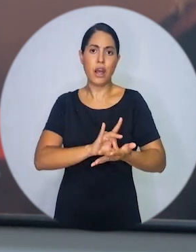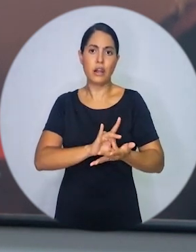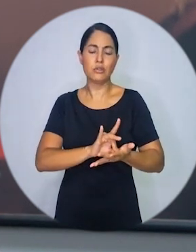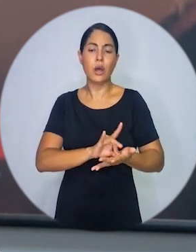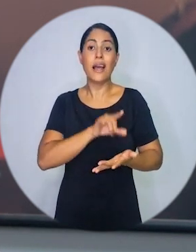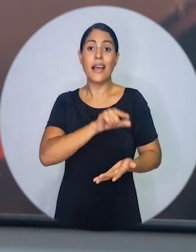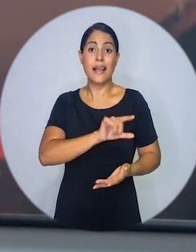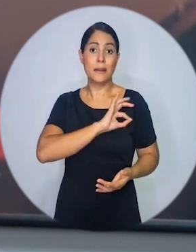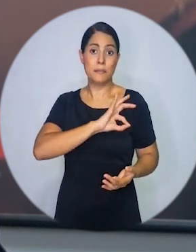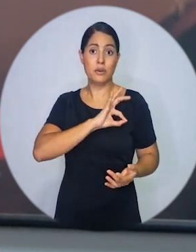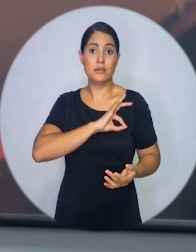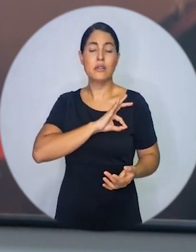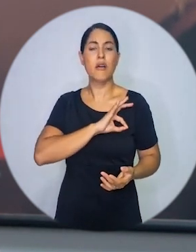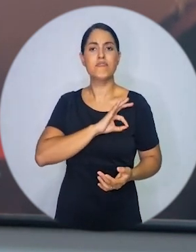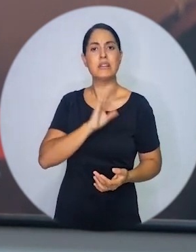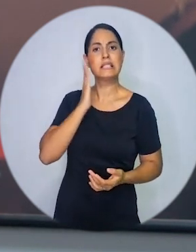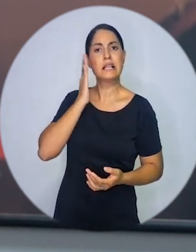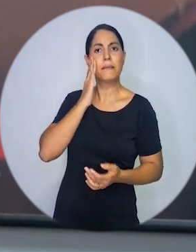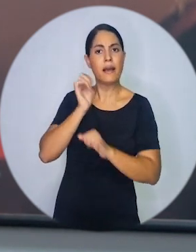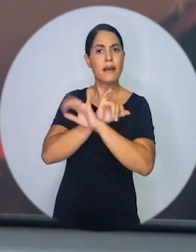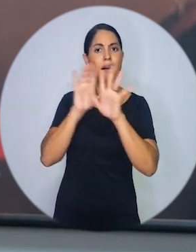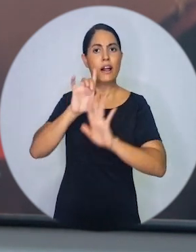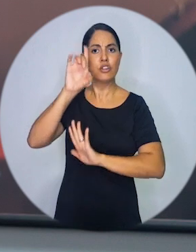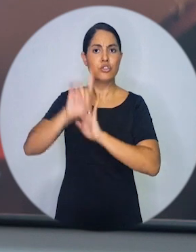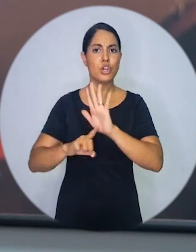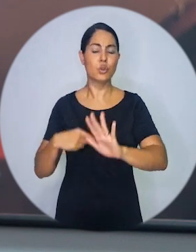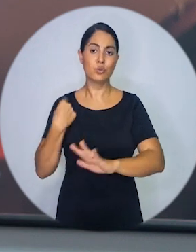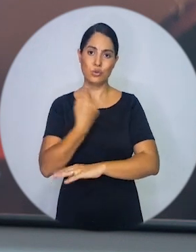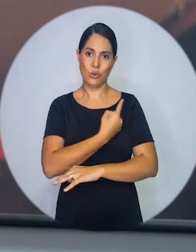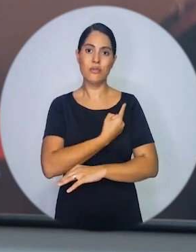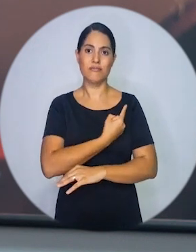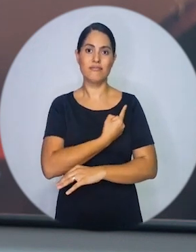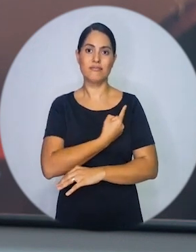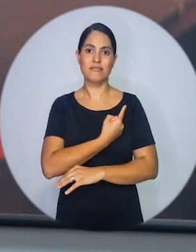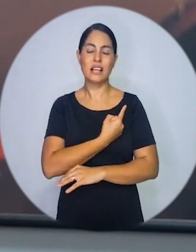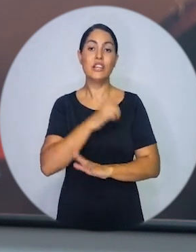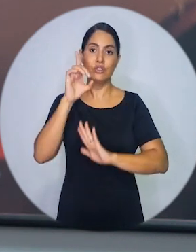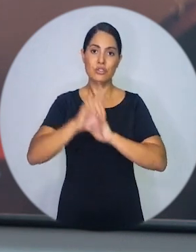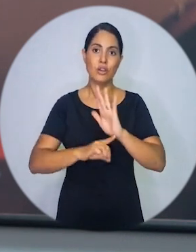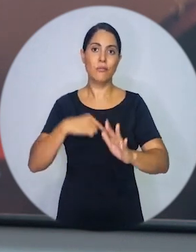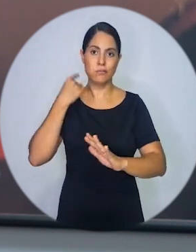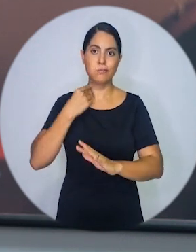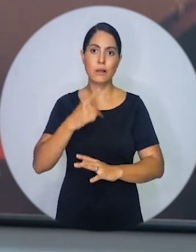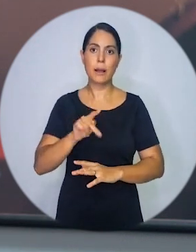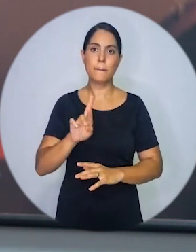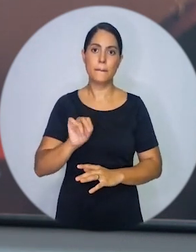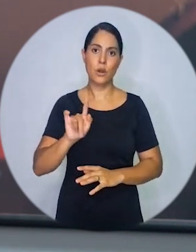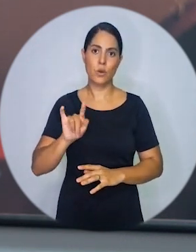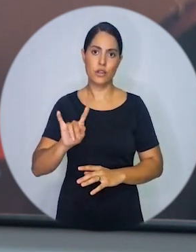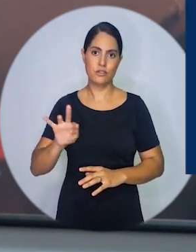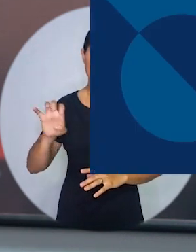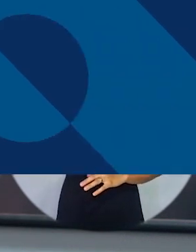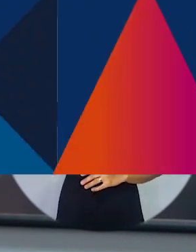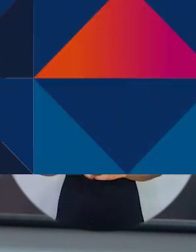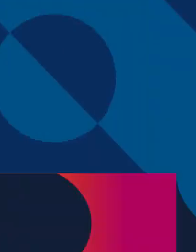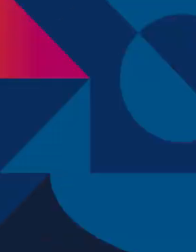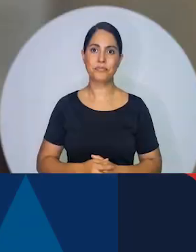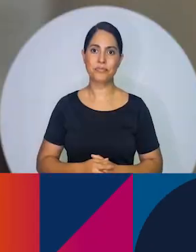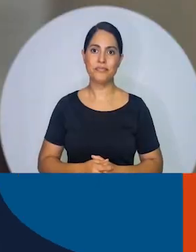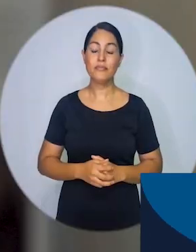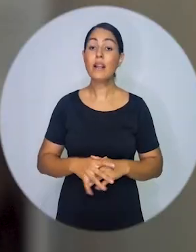estará capacitado em relação aos direitos que uma advogada e um advogado têm, que são as suas prerrogativas